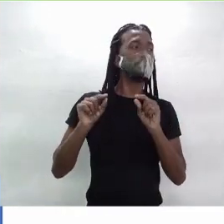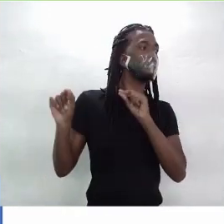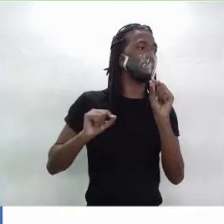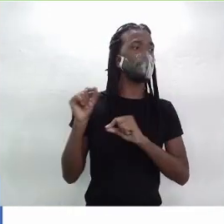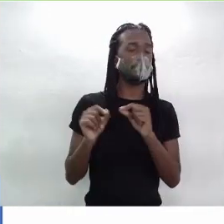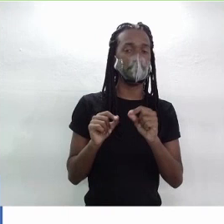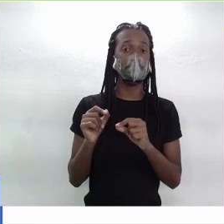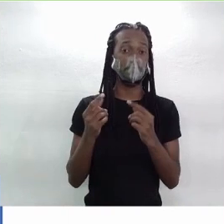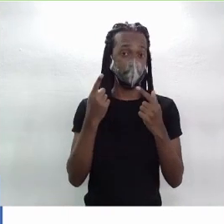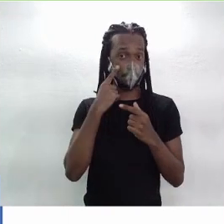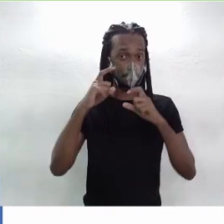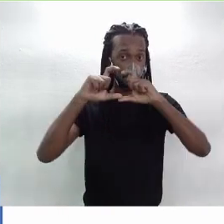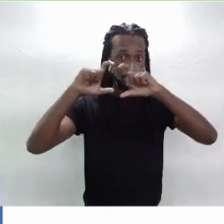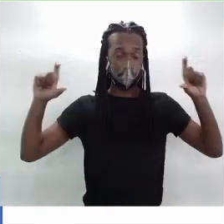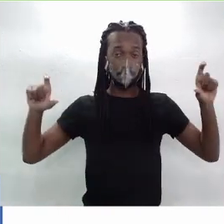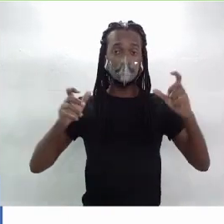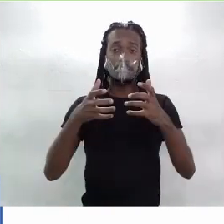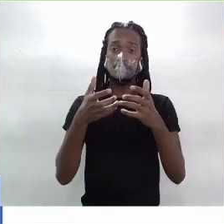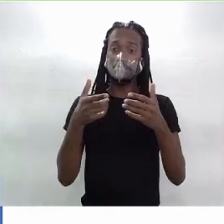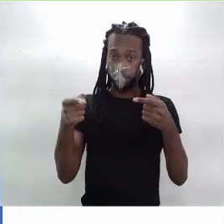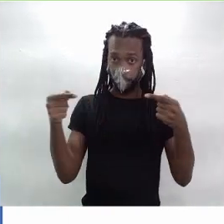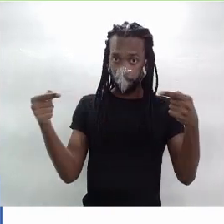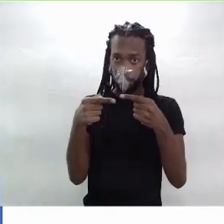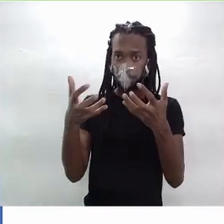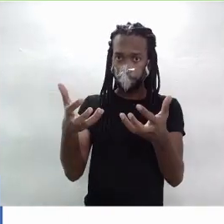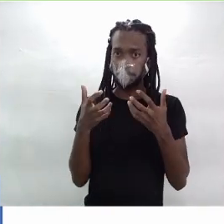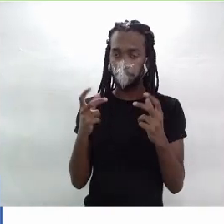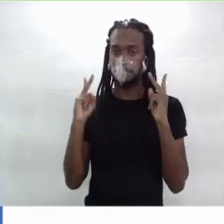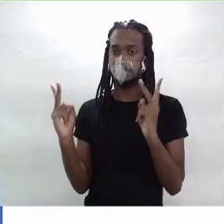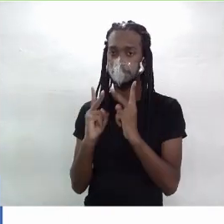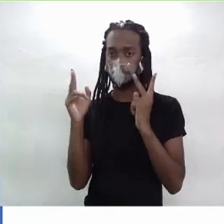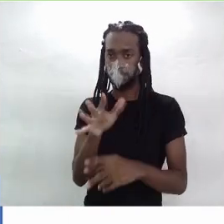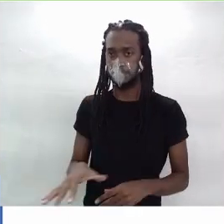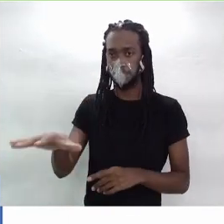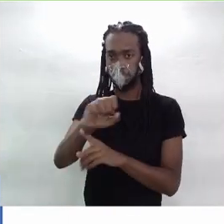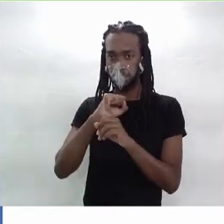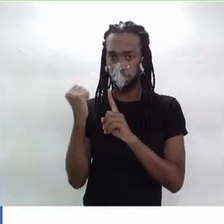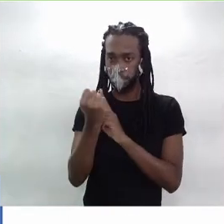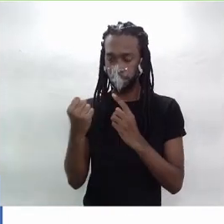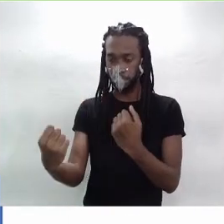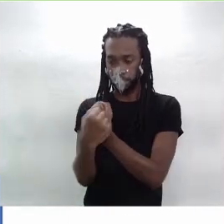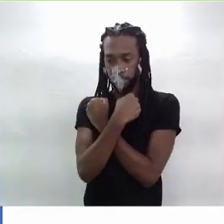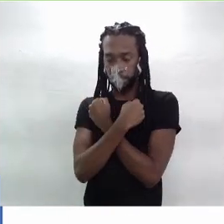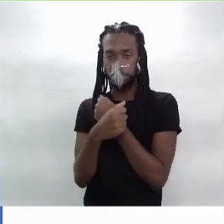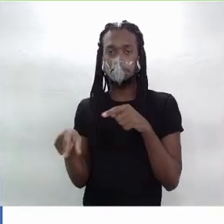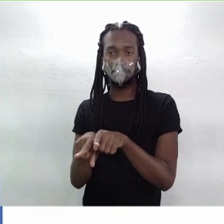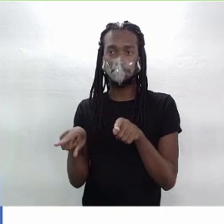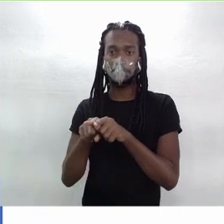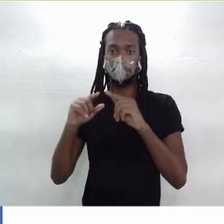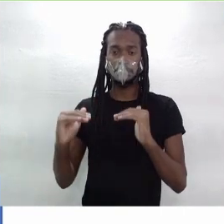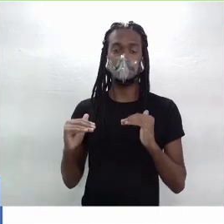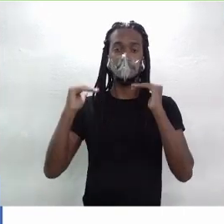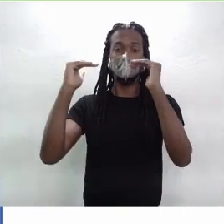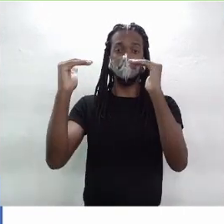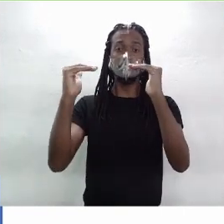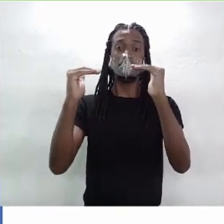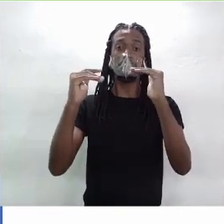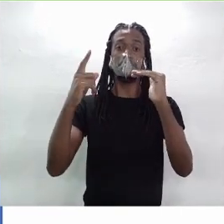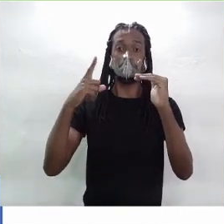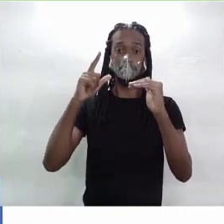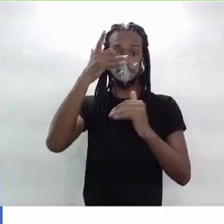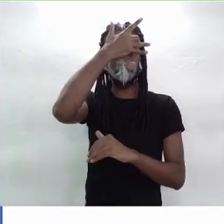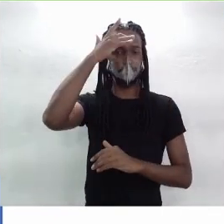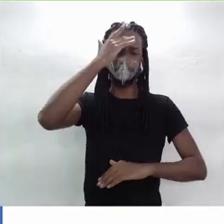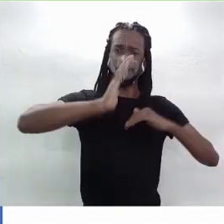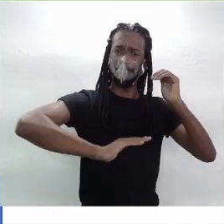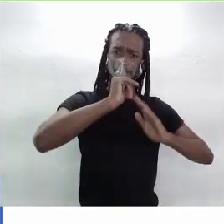sentido, para abraçar os valores sociais mais emergentes e relevantes, o